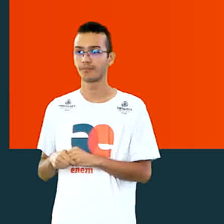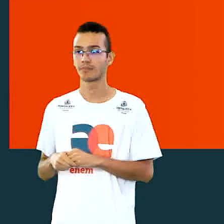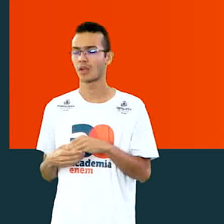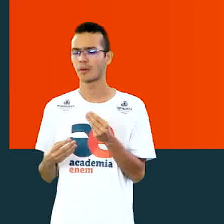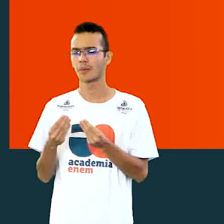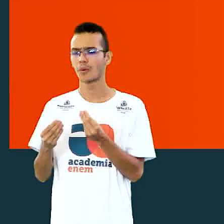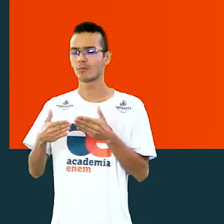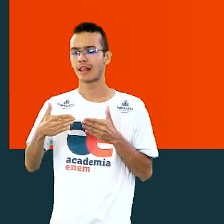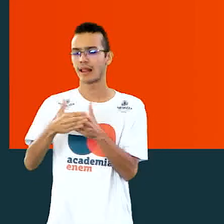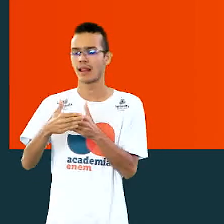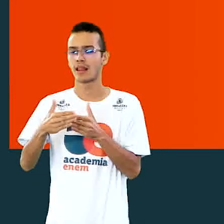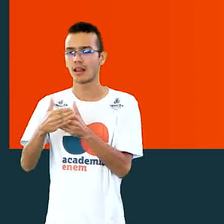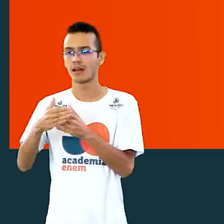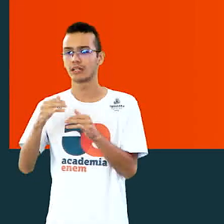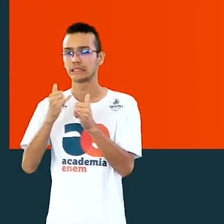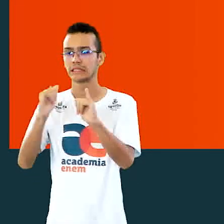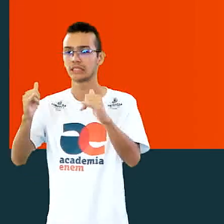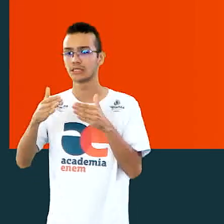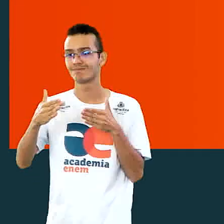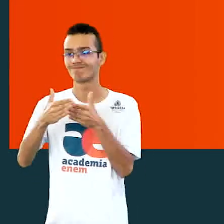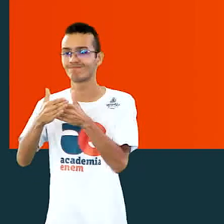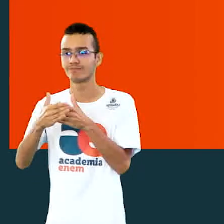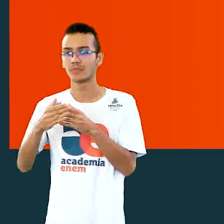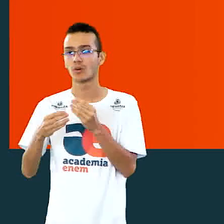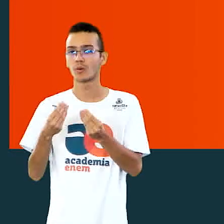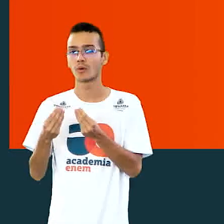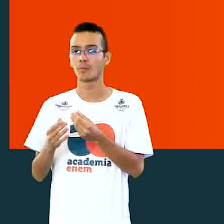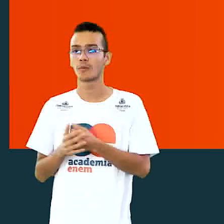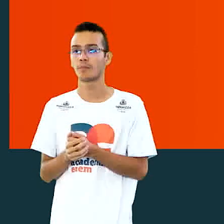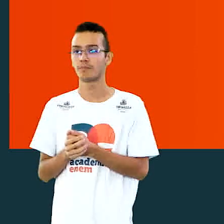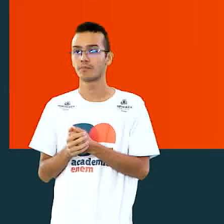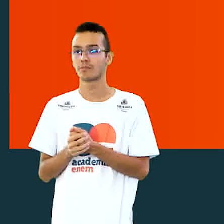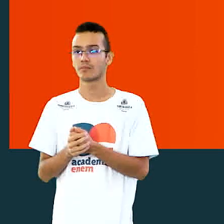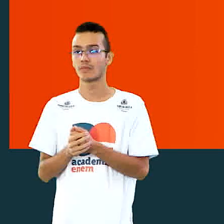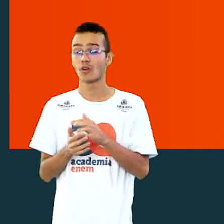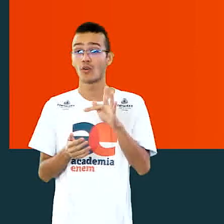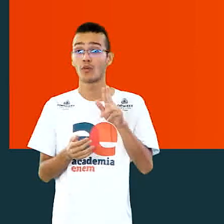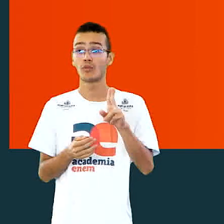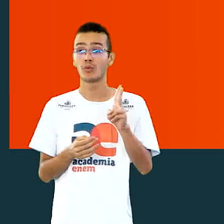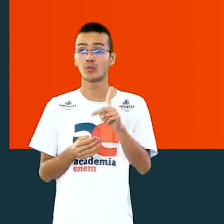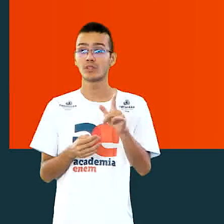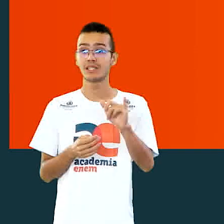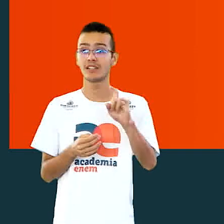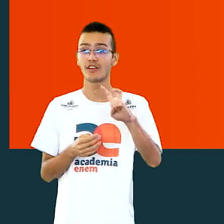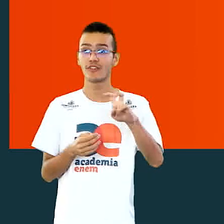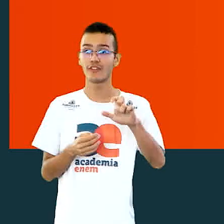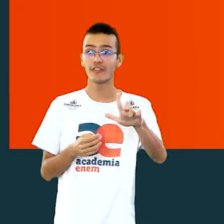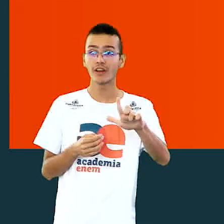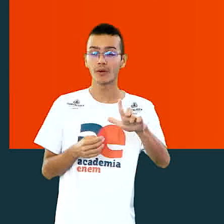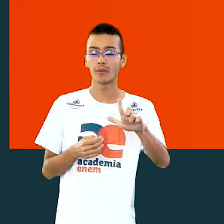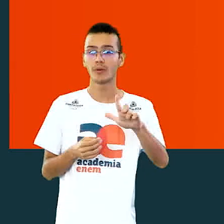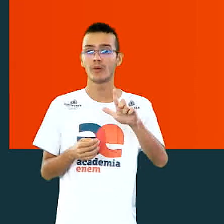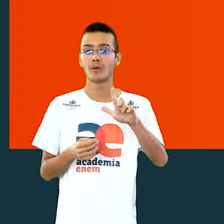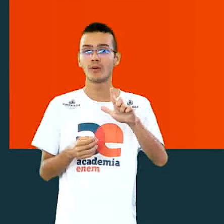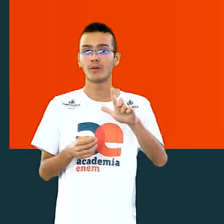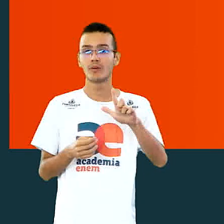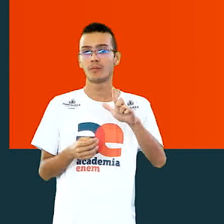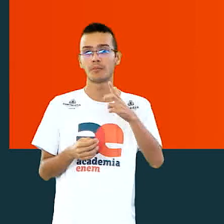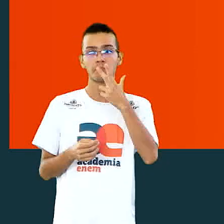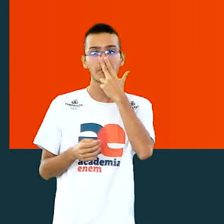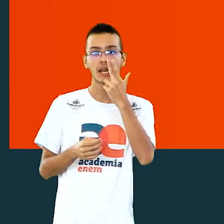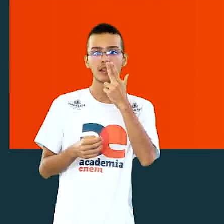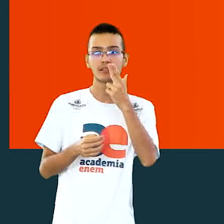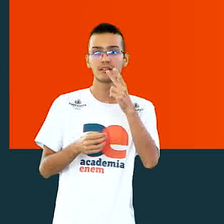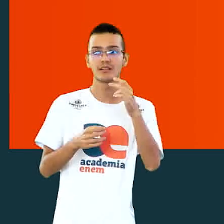O fusível limita a corrente queimando. Não entendi. Vamos lá, vou explicar melhor para vocês